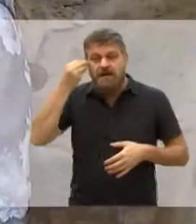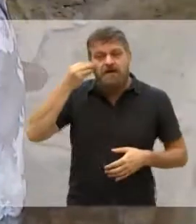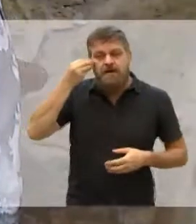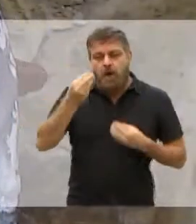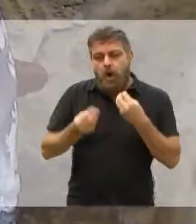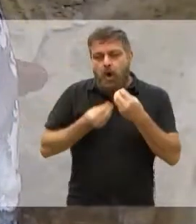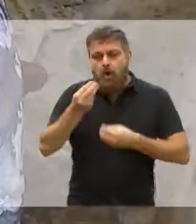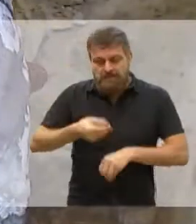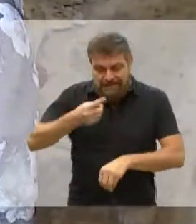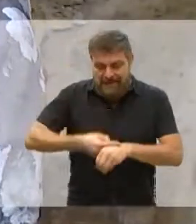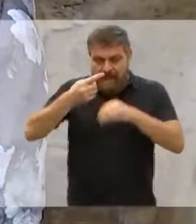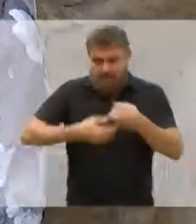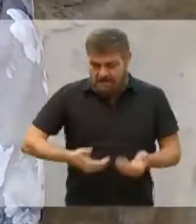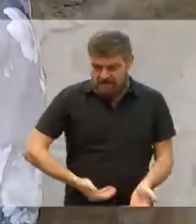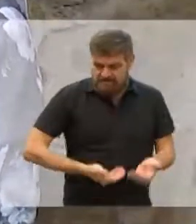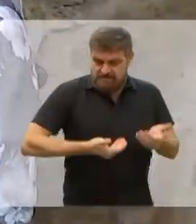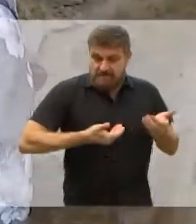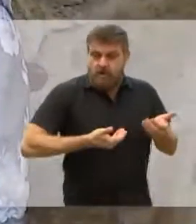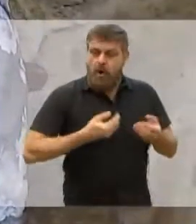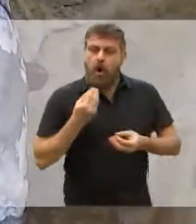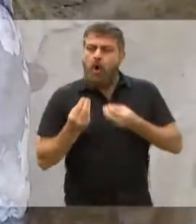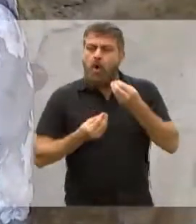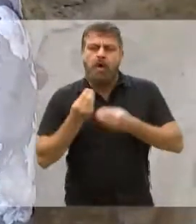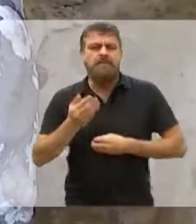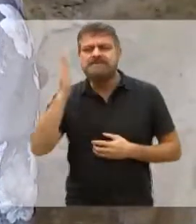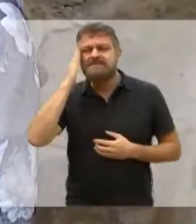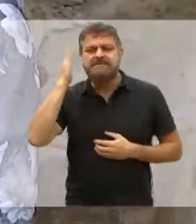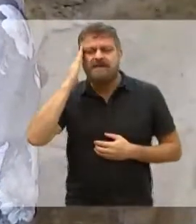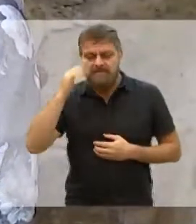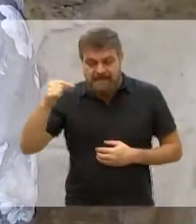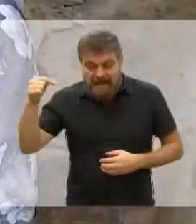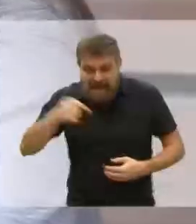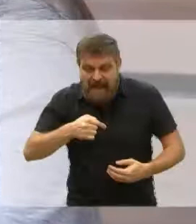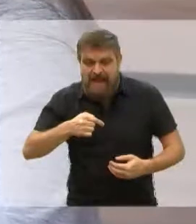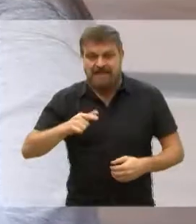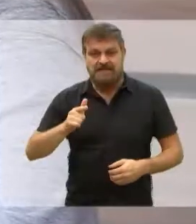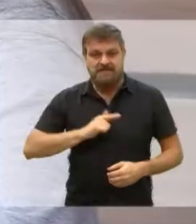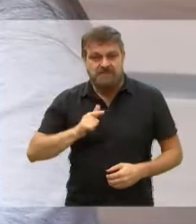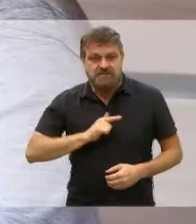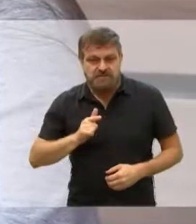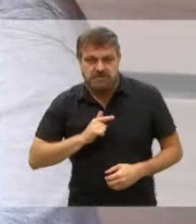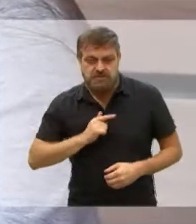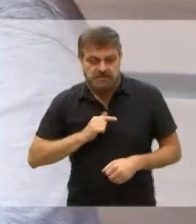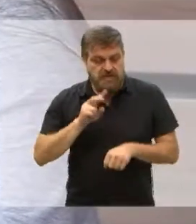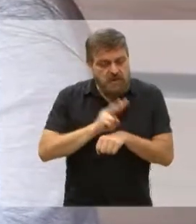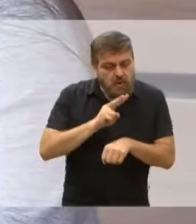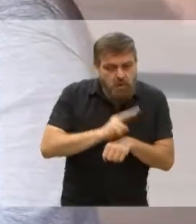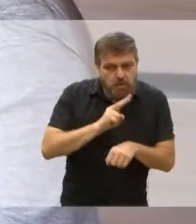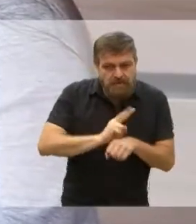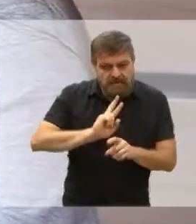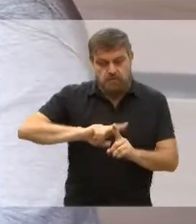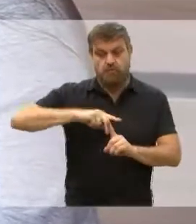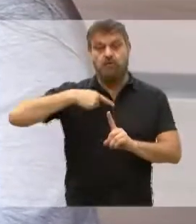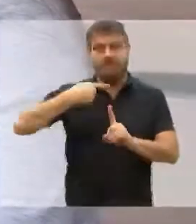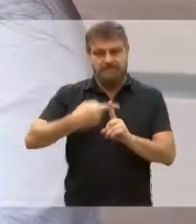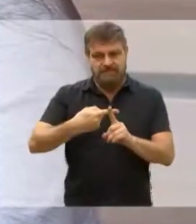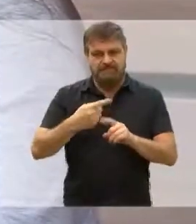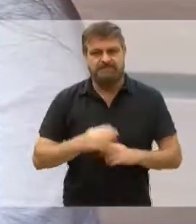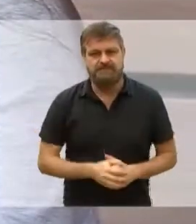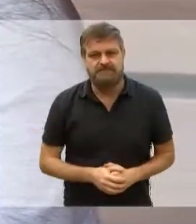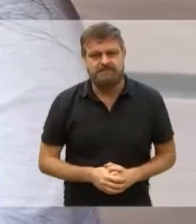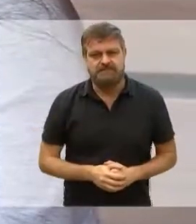sua experiência, desde o primeiro momento, como foi saber que a Júlia precisaria desse cuidado a